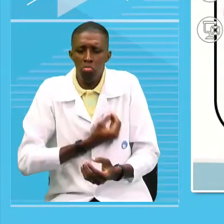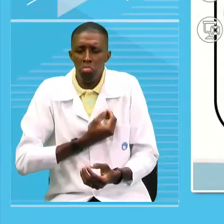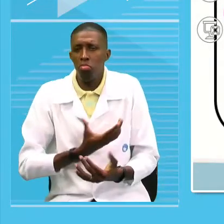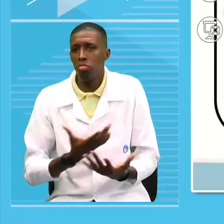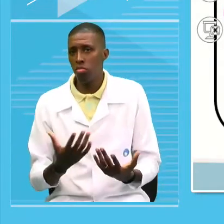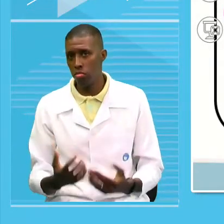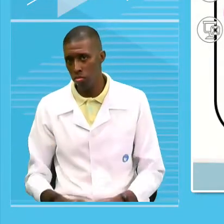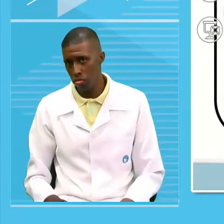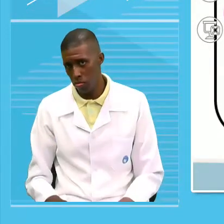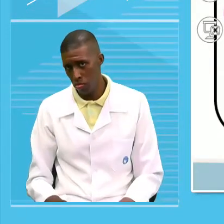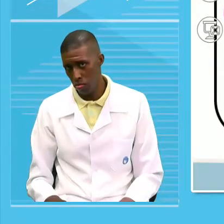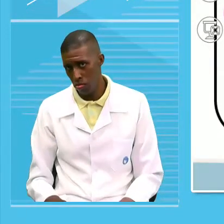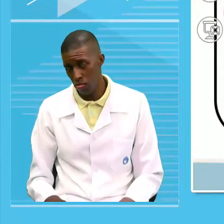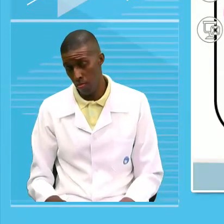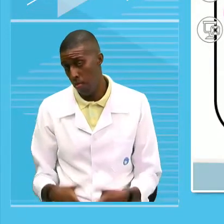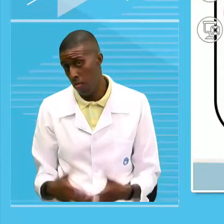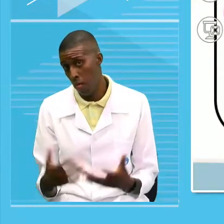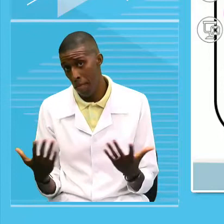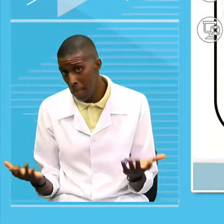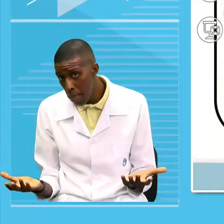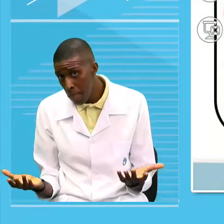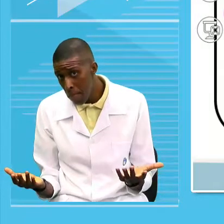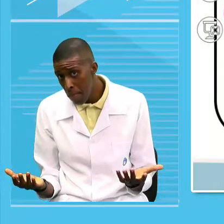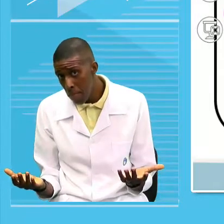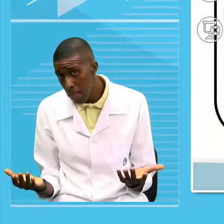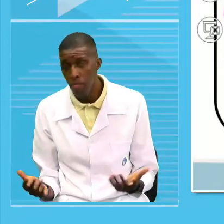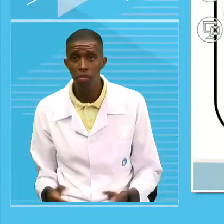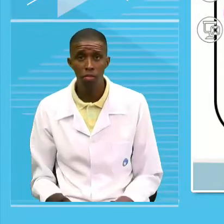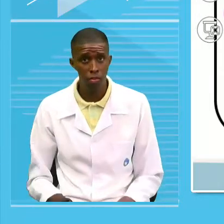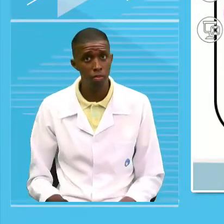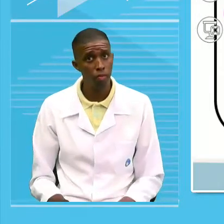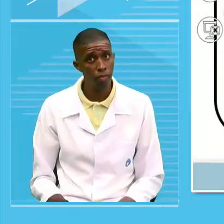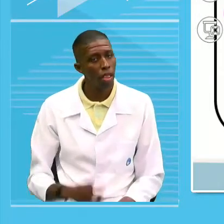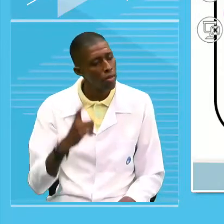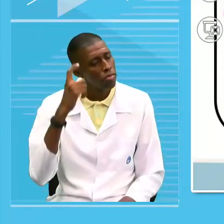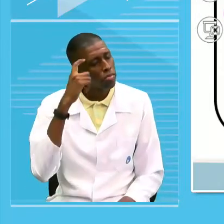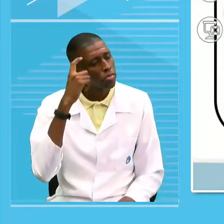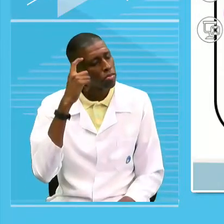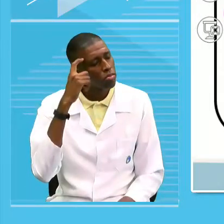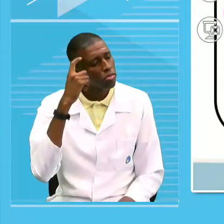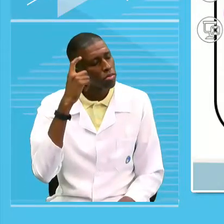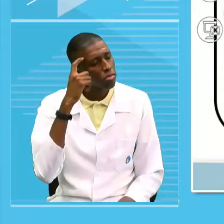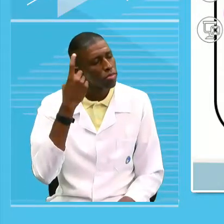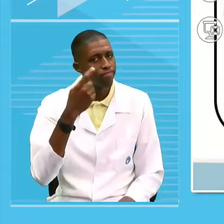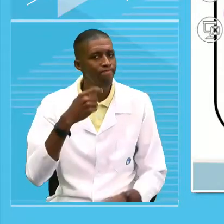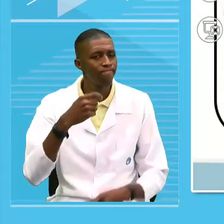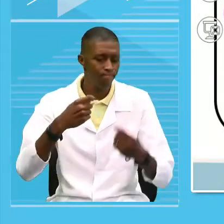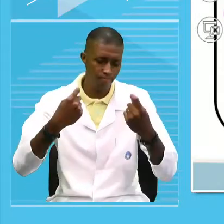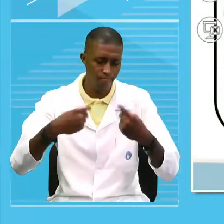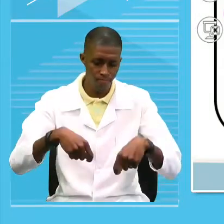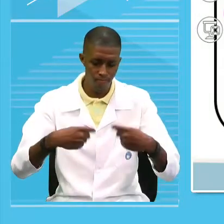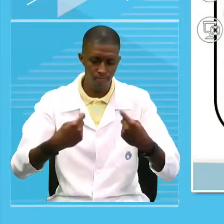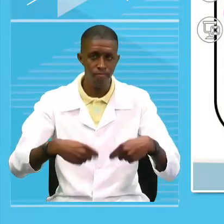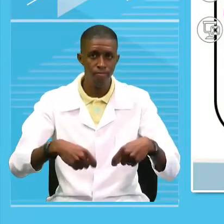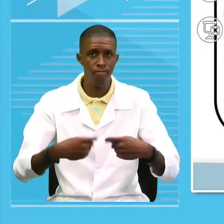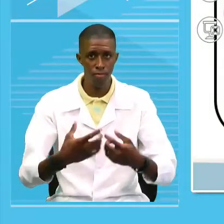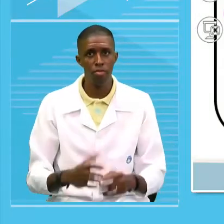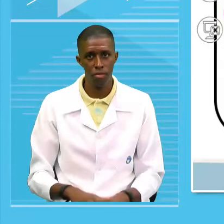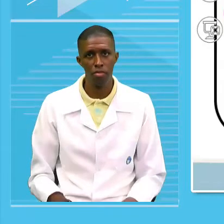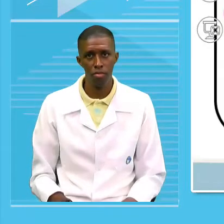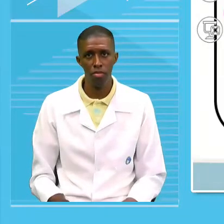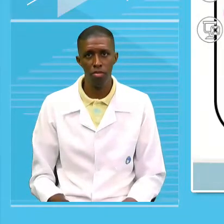né a gente dentro daí de casa dentro da família a gente também vai aprendendo os valores